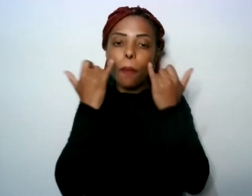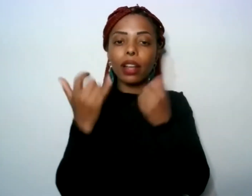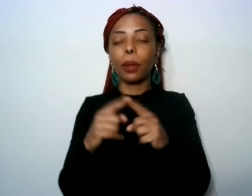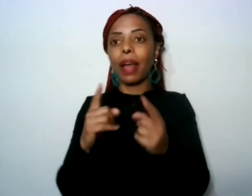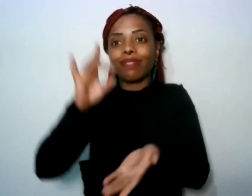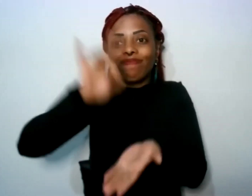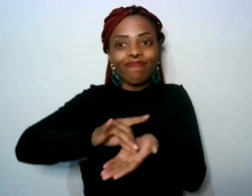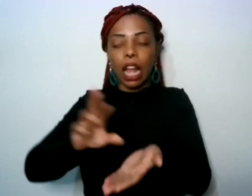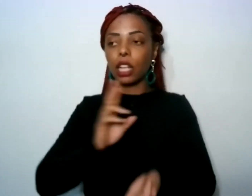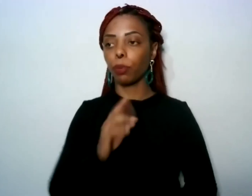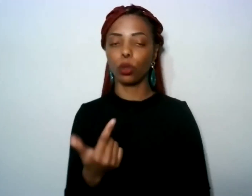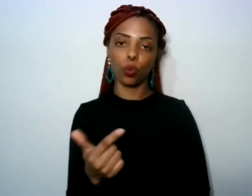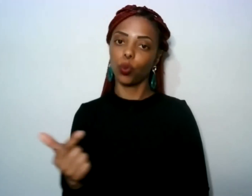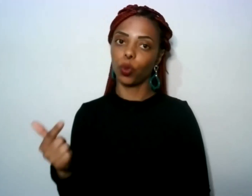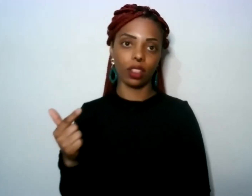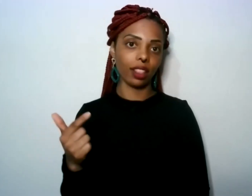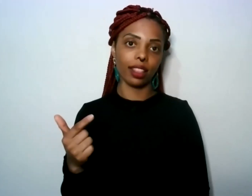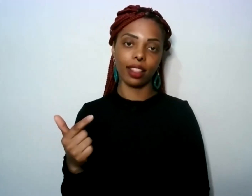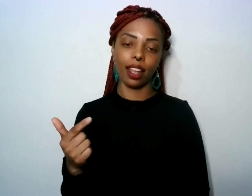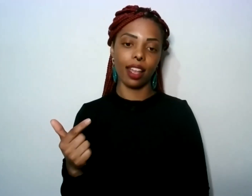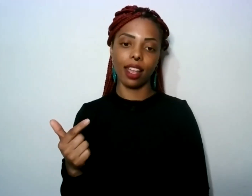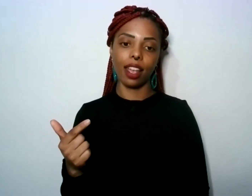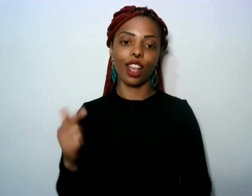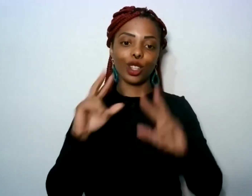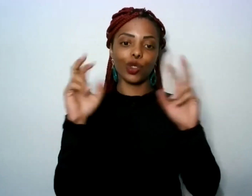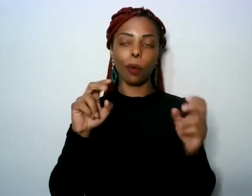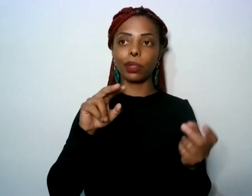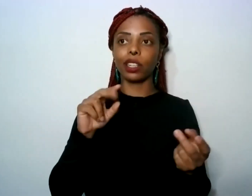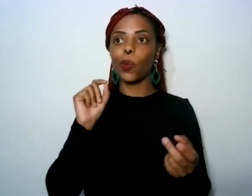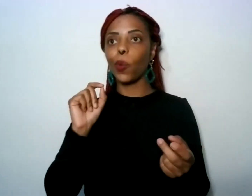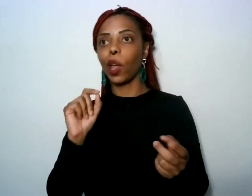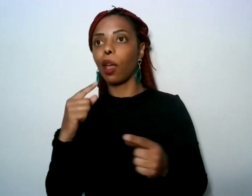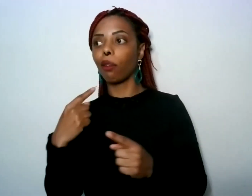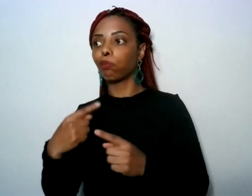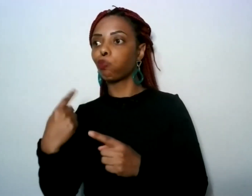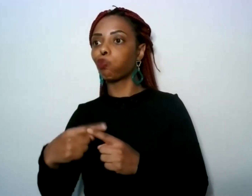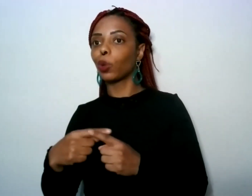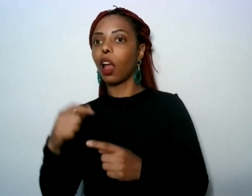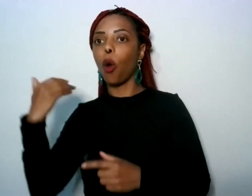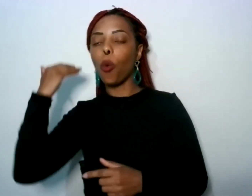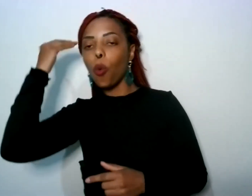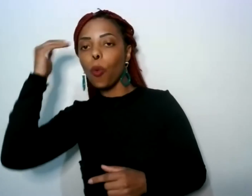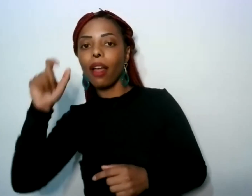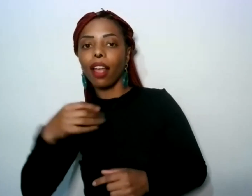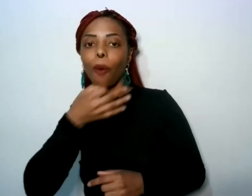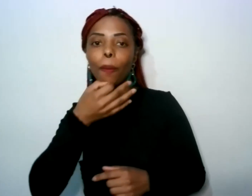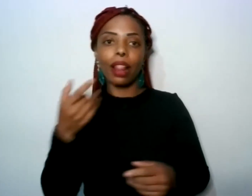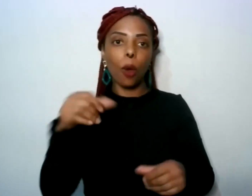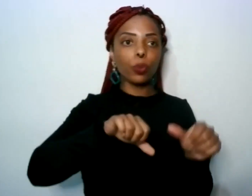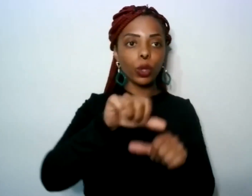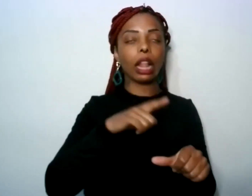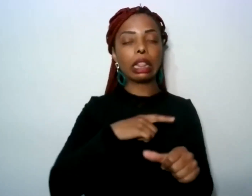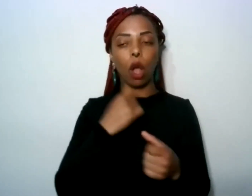resposta concreta sobre as interferências a gente tem indícios que a gente percebe tanto em escritos digitais e